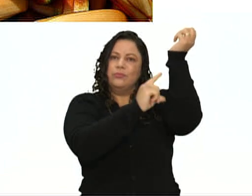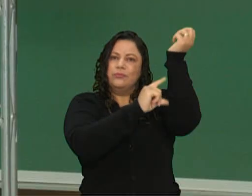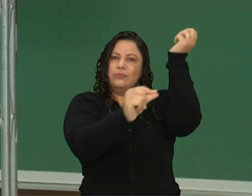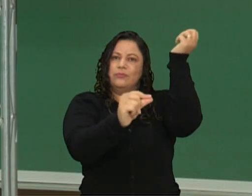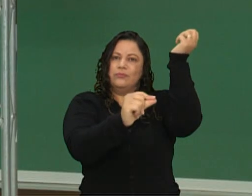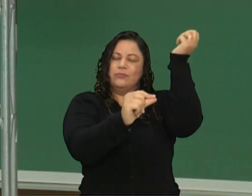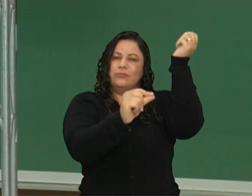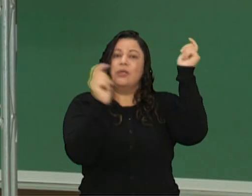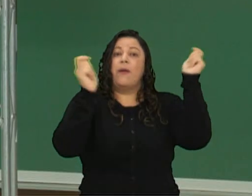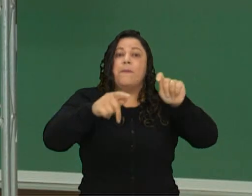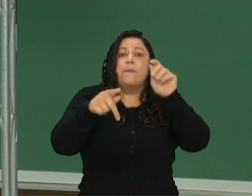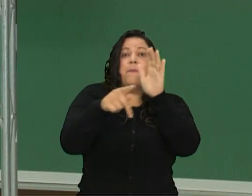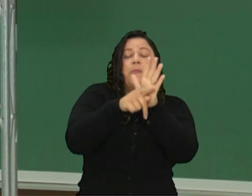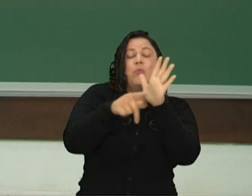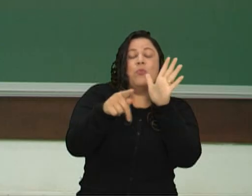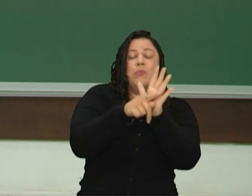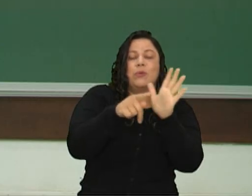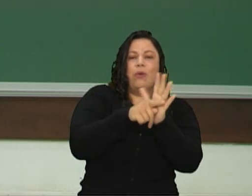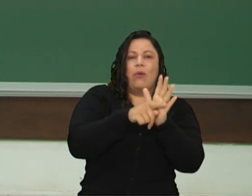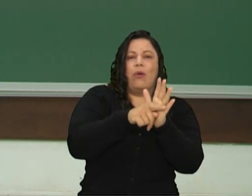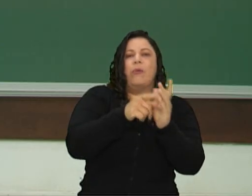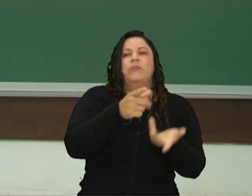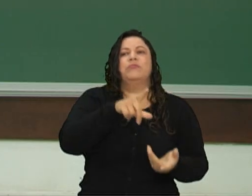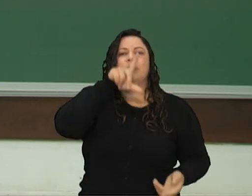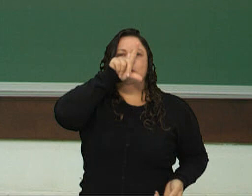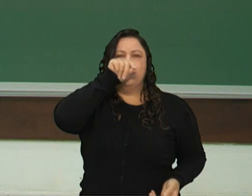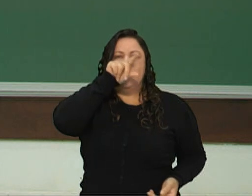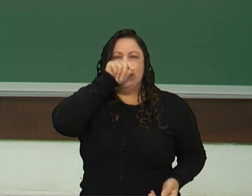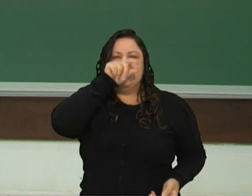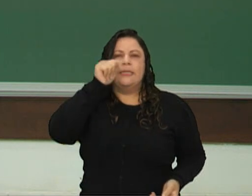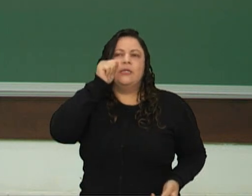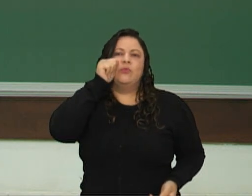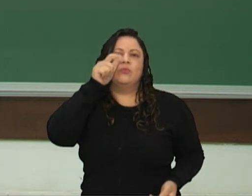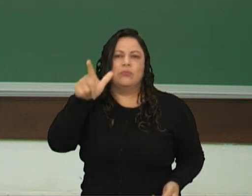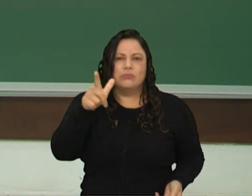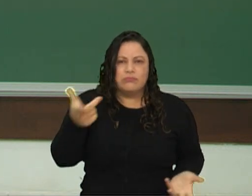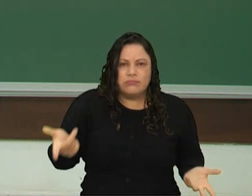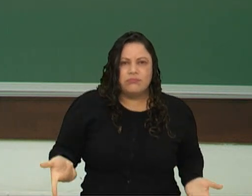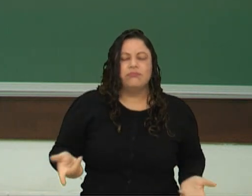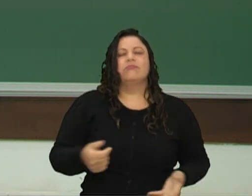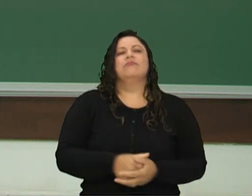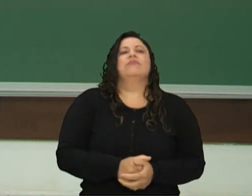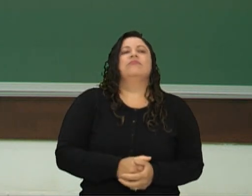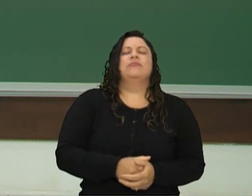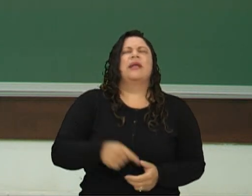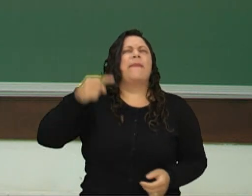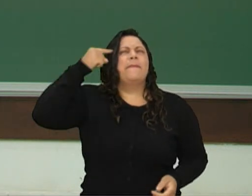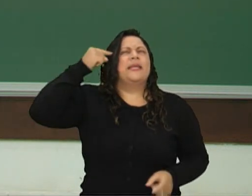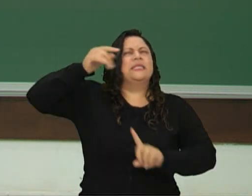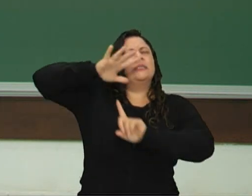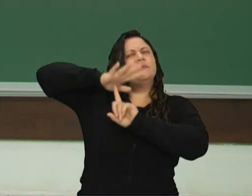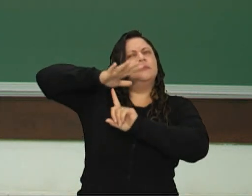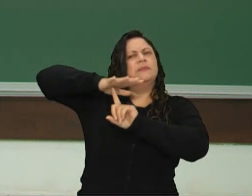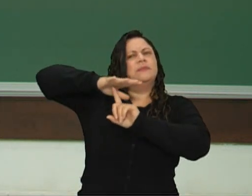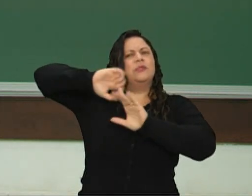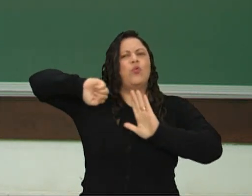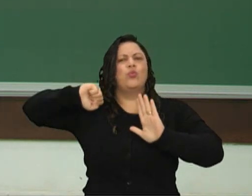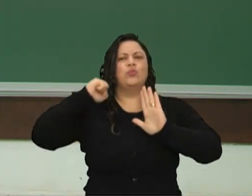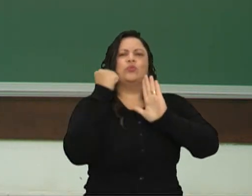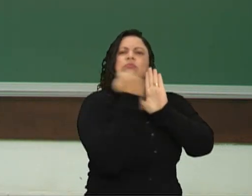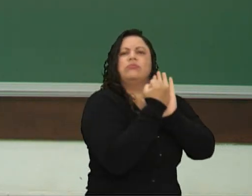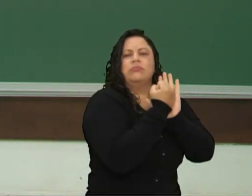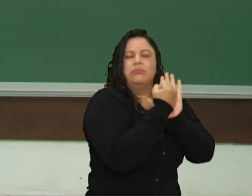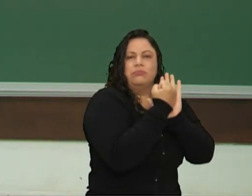nós pensamos em Paraná, logo já pensamos em araucária, pinhão e a famosa gralha